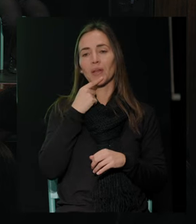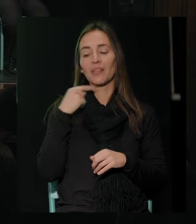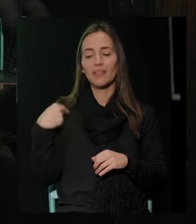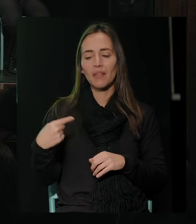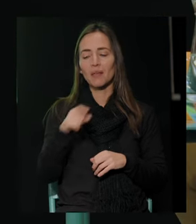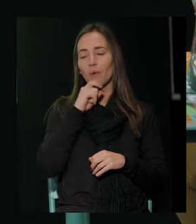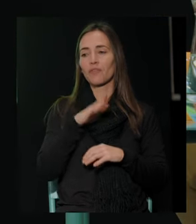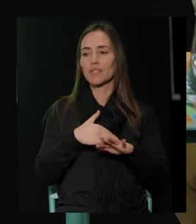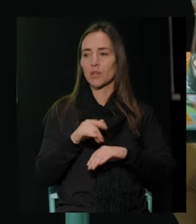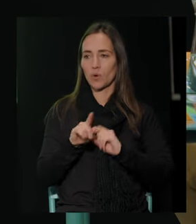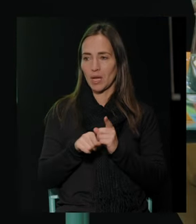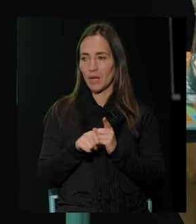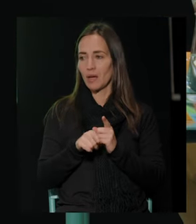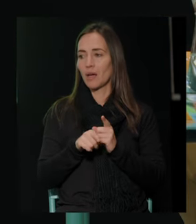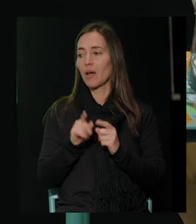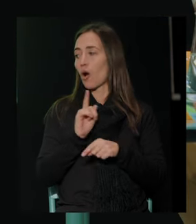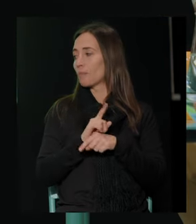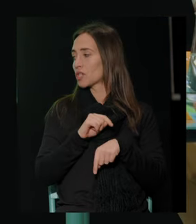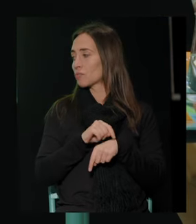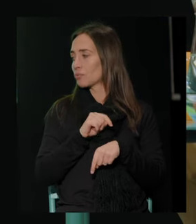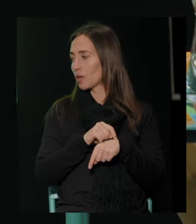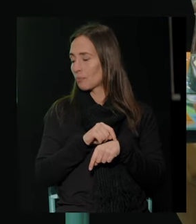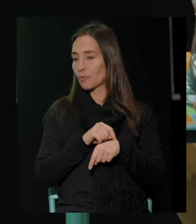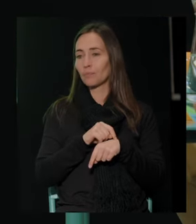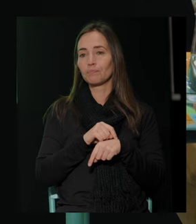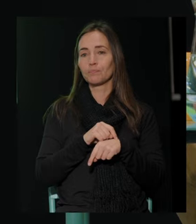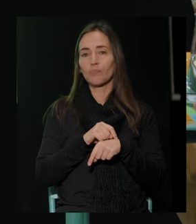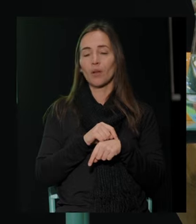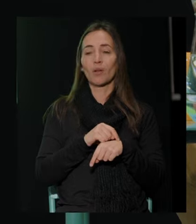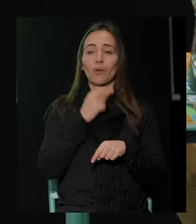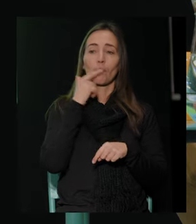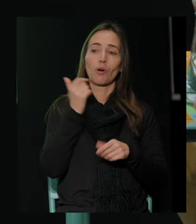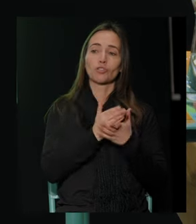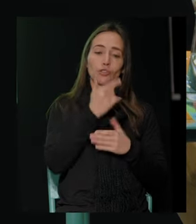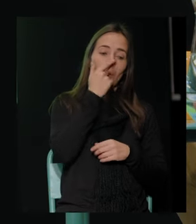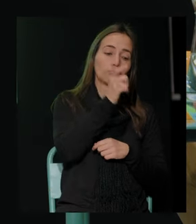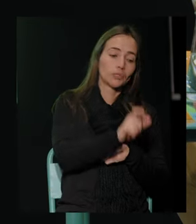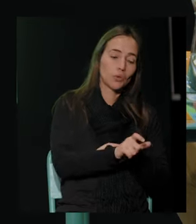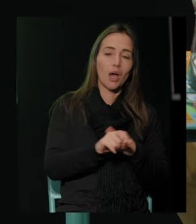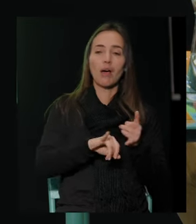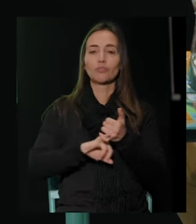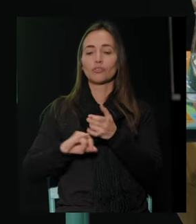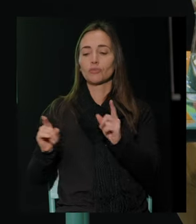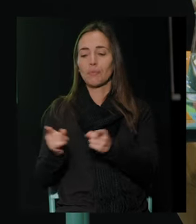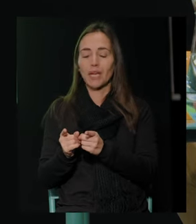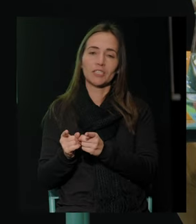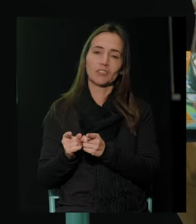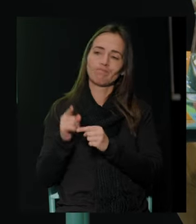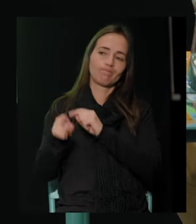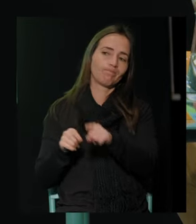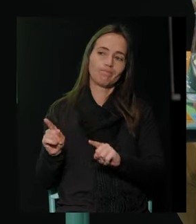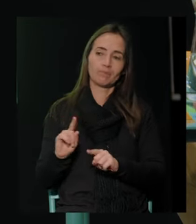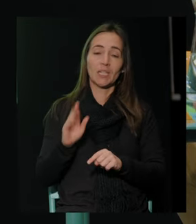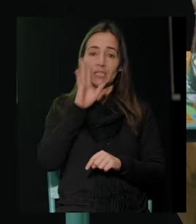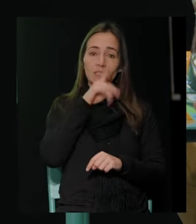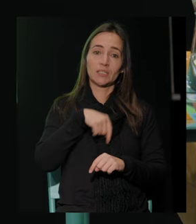dia-a-dia. Ao mesmo tempo, o ónus não pode ficar só sobre o cidadão nem pelas pequenas associações. Se nós temos hierarquias